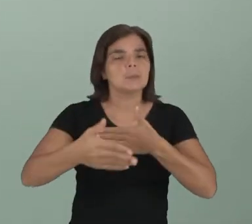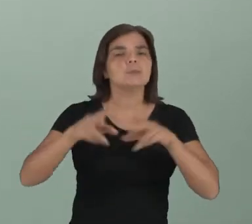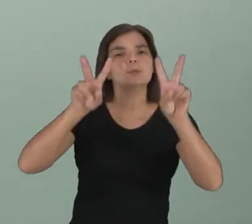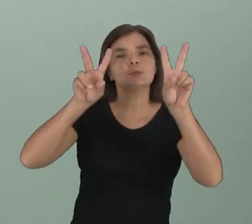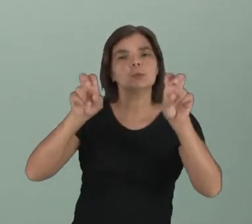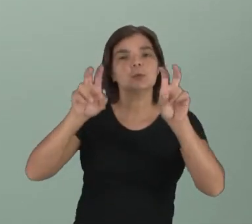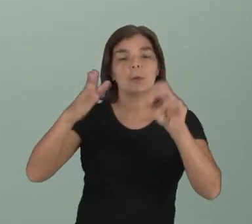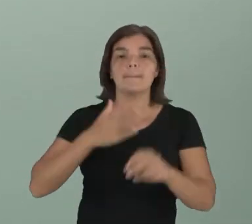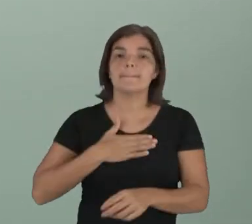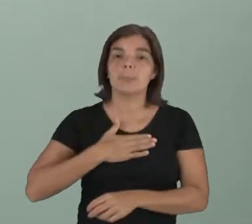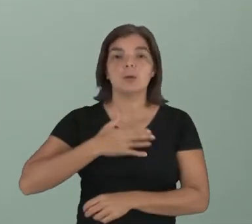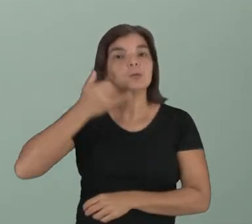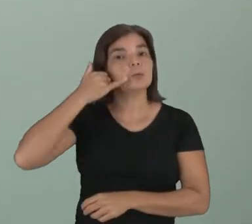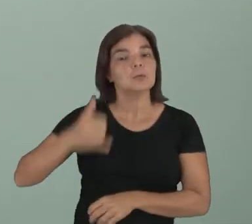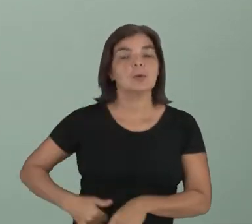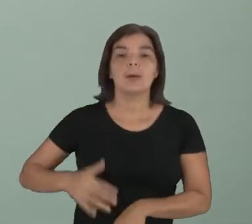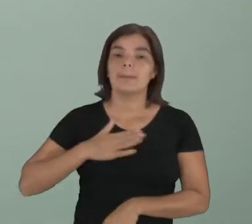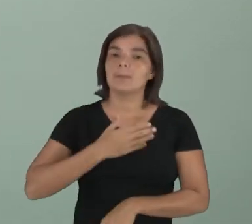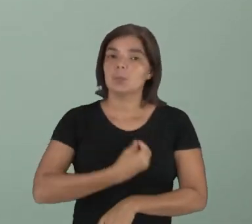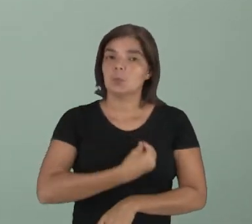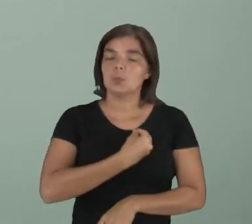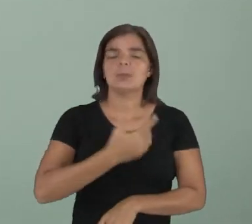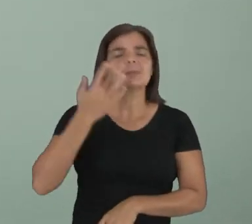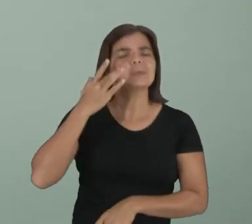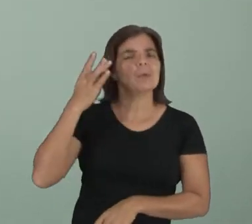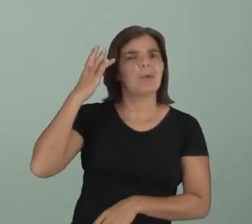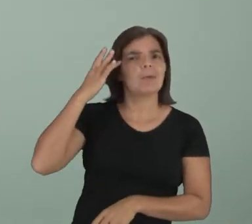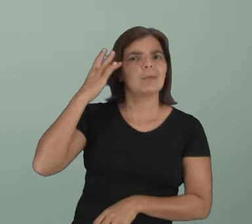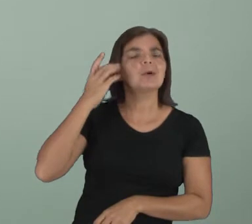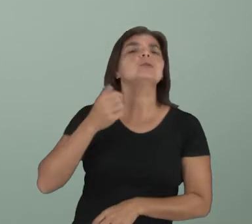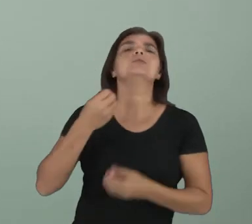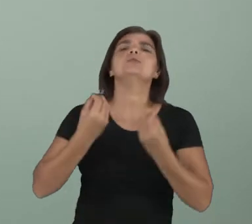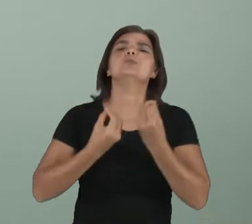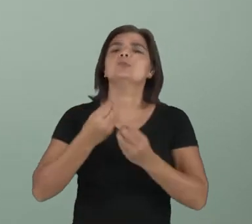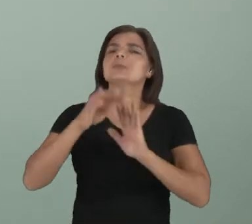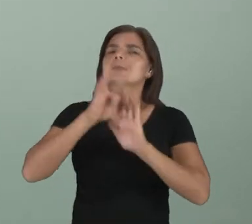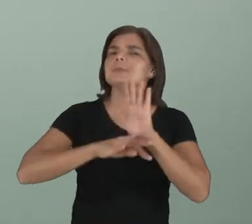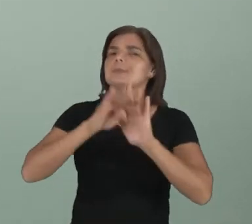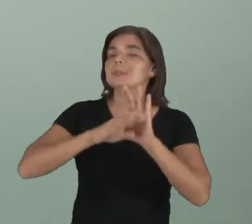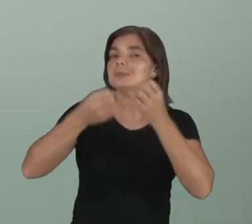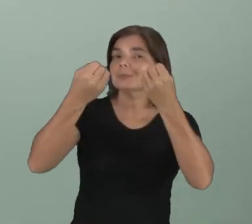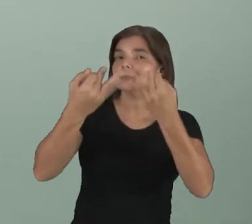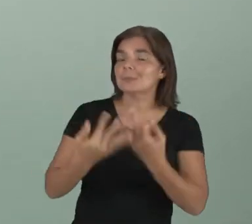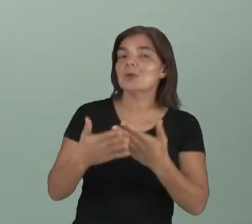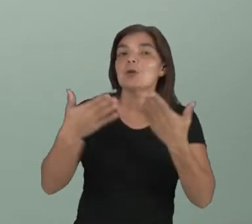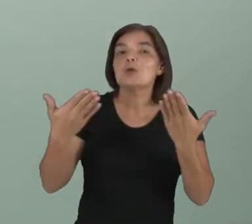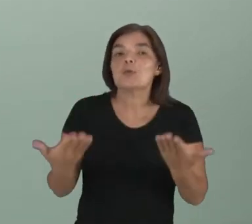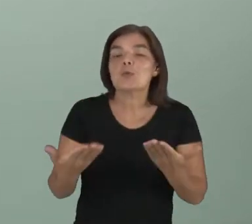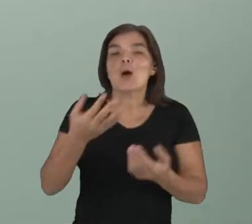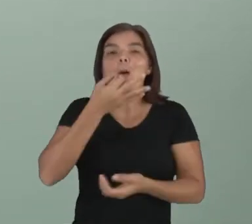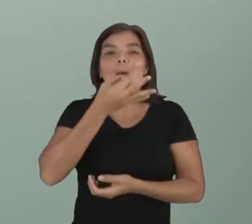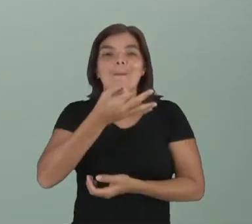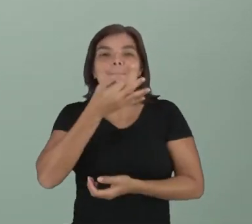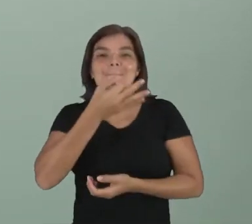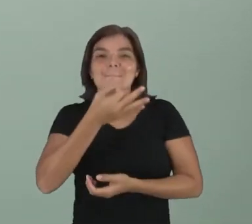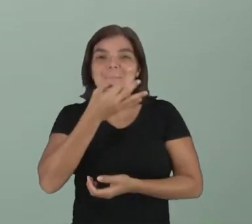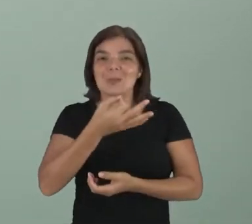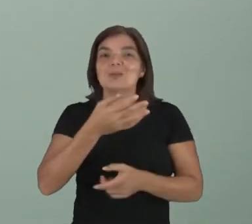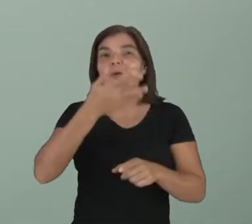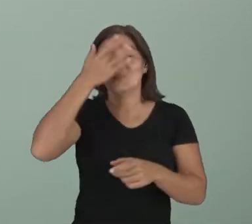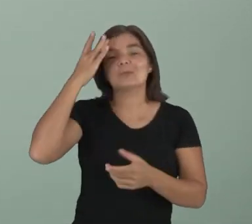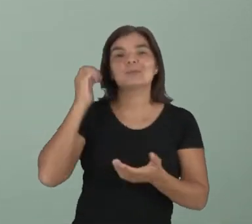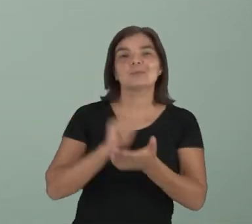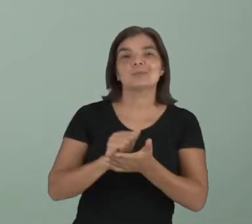do título Meu Celular, Minha Vida. Você já supõe de que esse texto vai tratar e qual é o posicionamento defendido